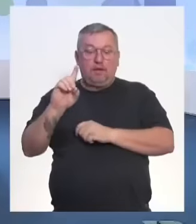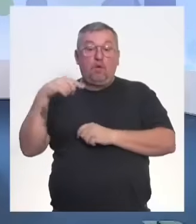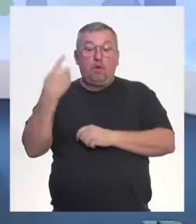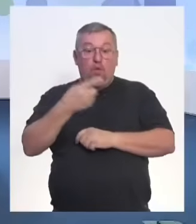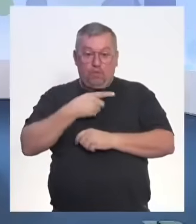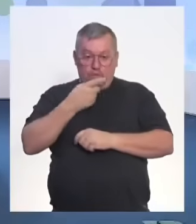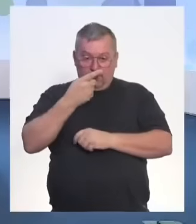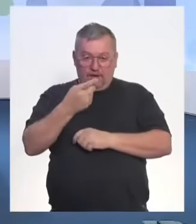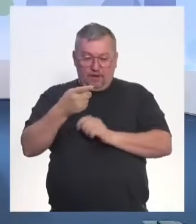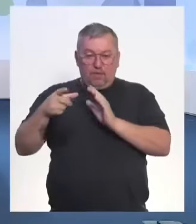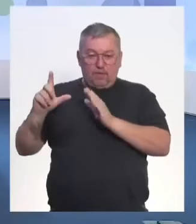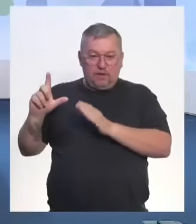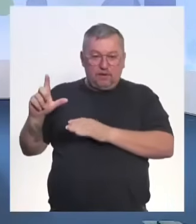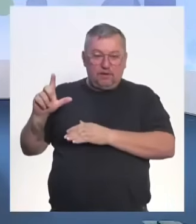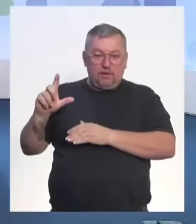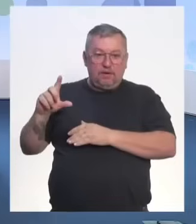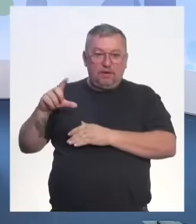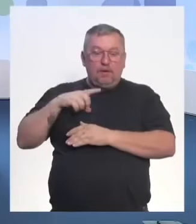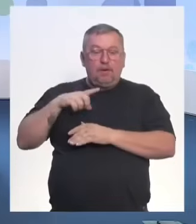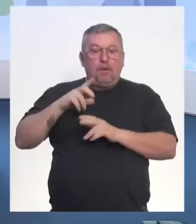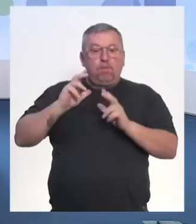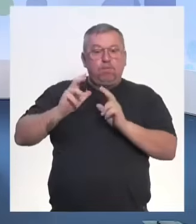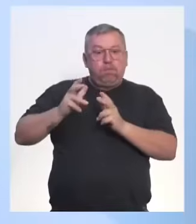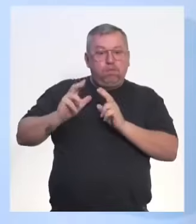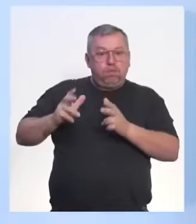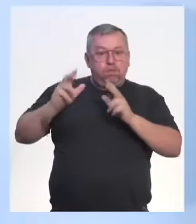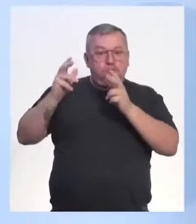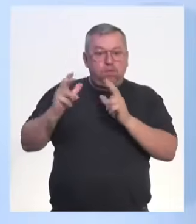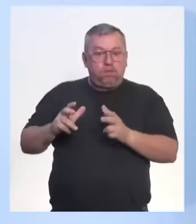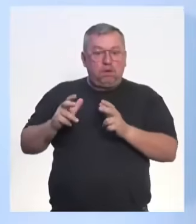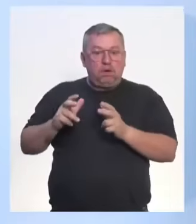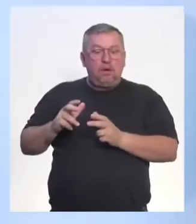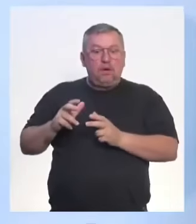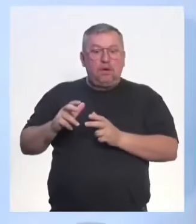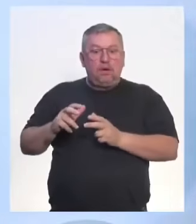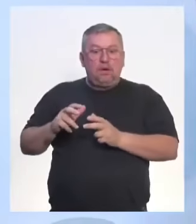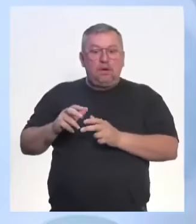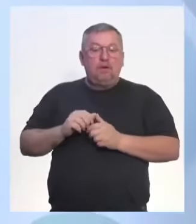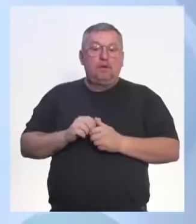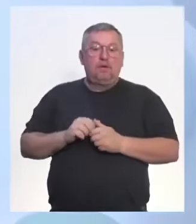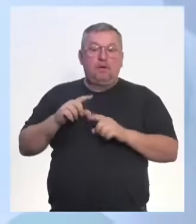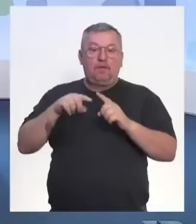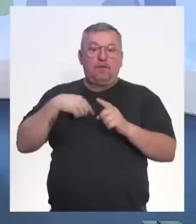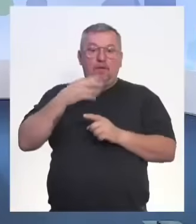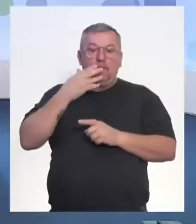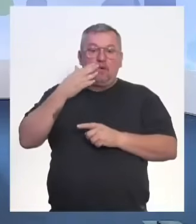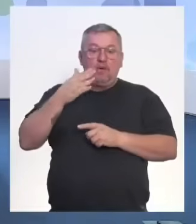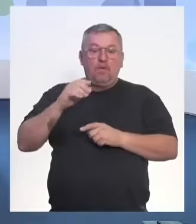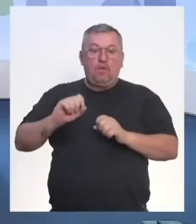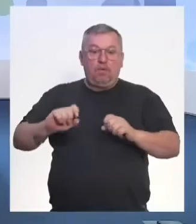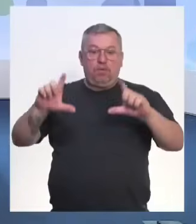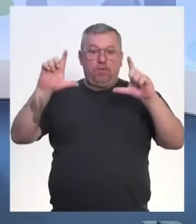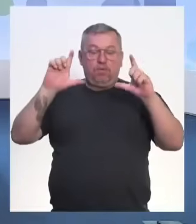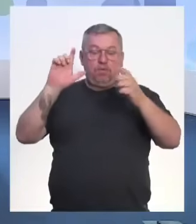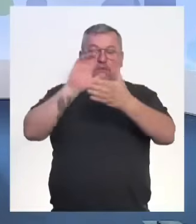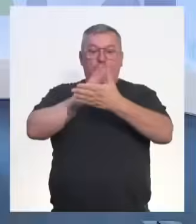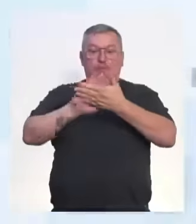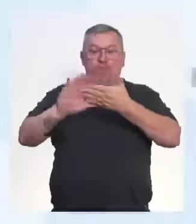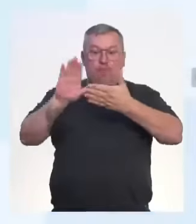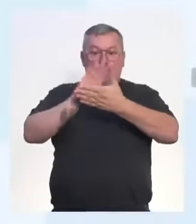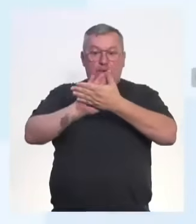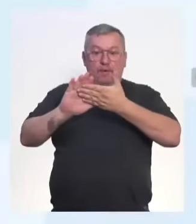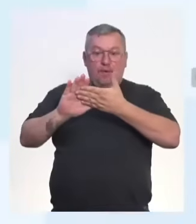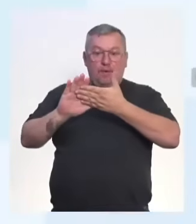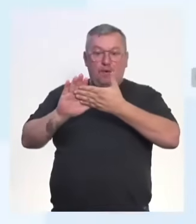estávamos comentando. Então, eu tenho o dado aqui, né? Então, eu tenho essa figura. Vou até pedir para o diretor colocar na telinha, então, a ideia do poliedro, que